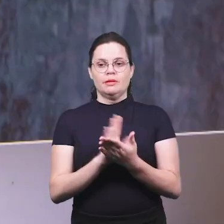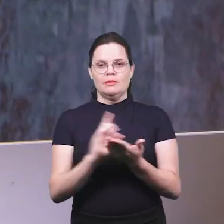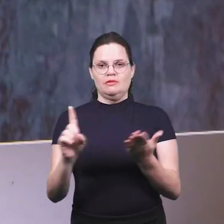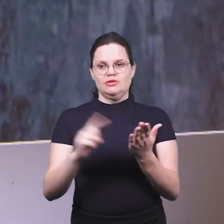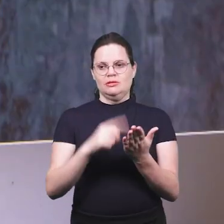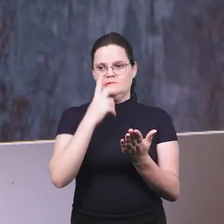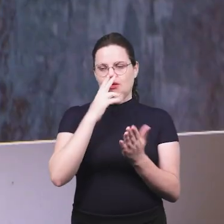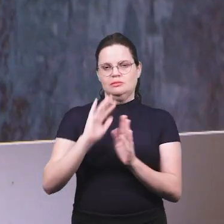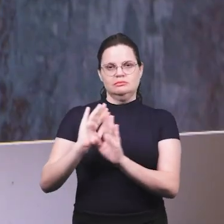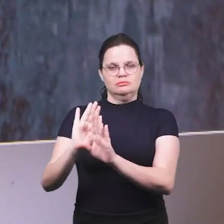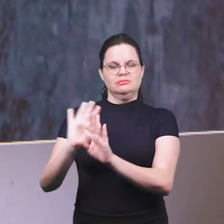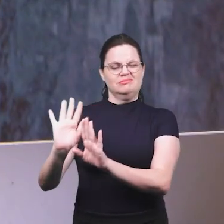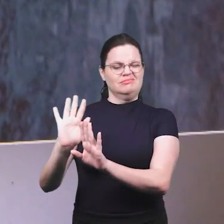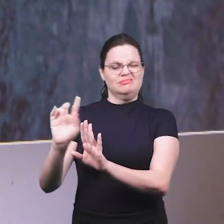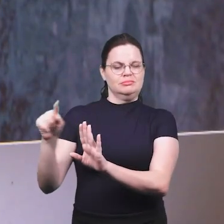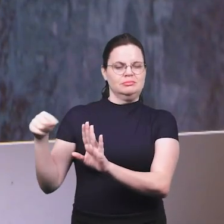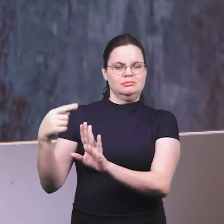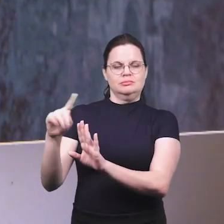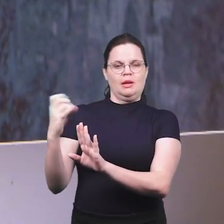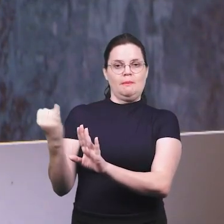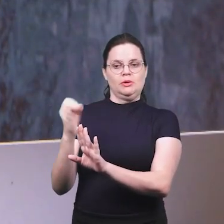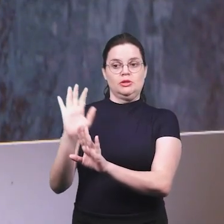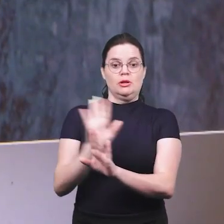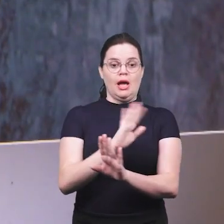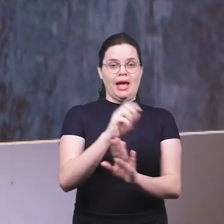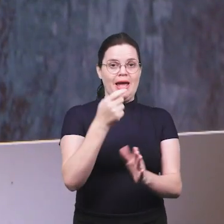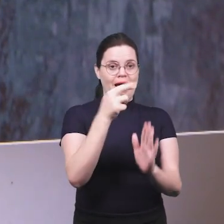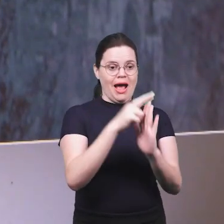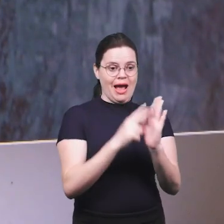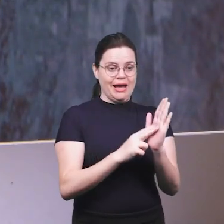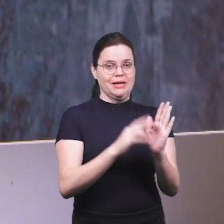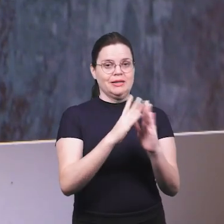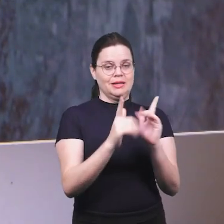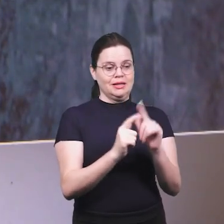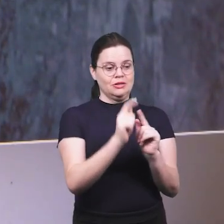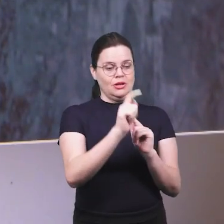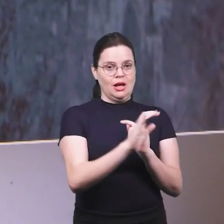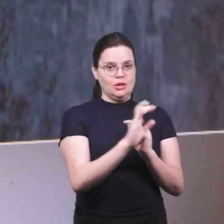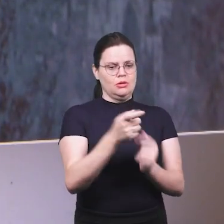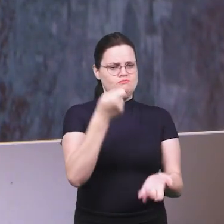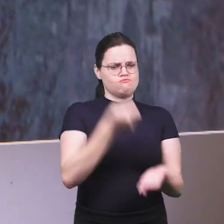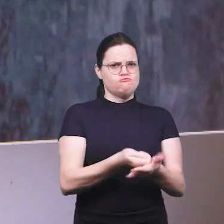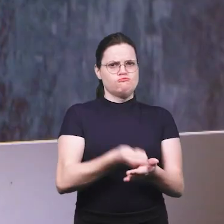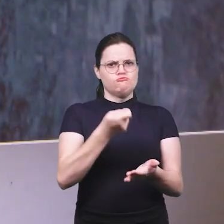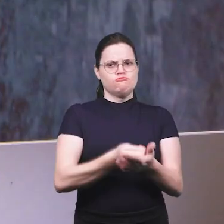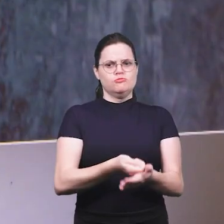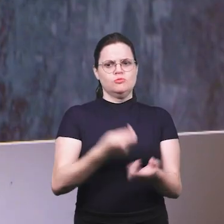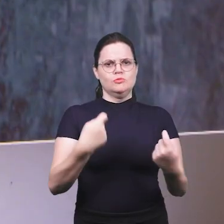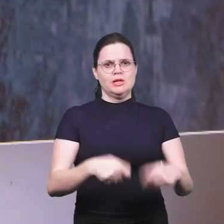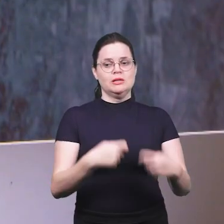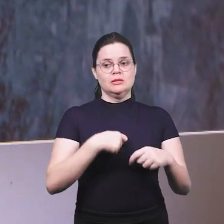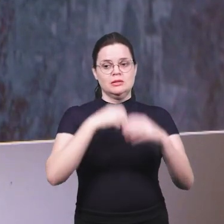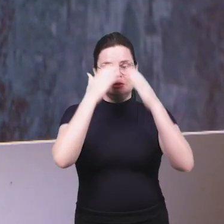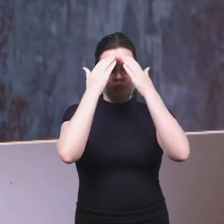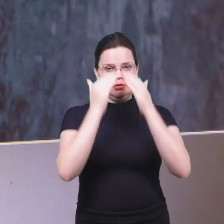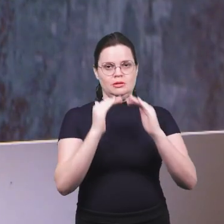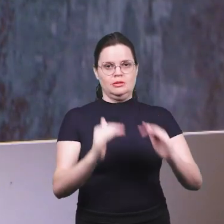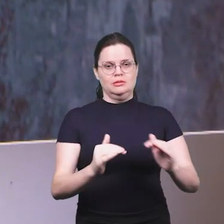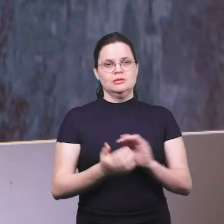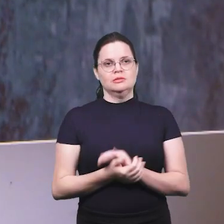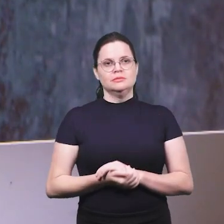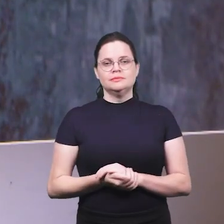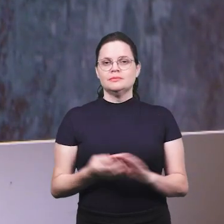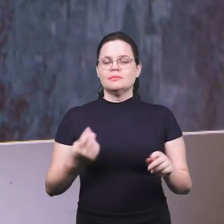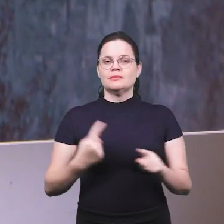segunda opção, né? O importante é que o dogma define. Então, são dogmas, são esses pontos, podemos dizer assim, em